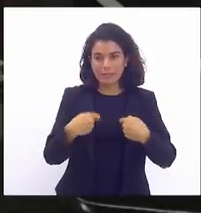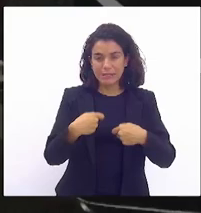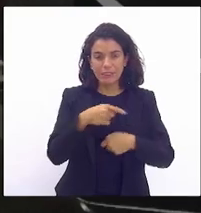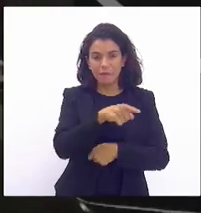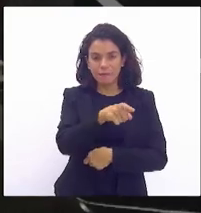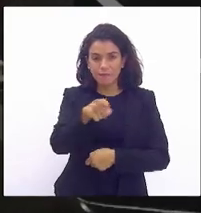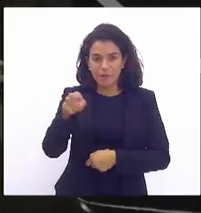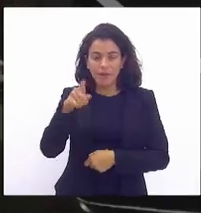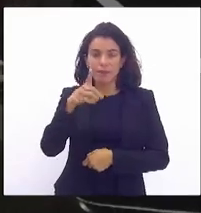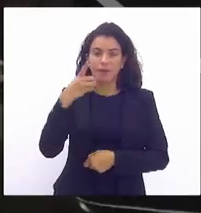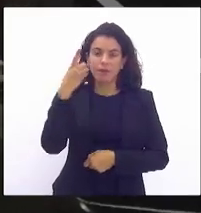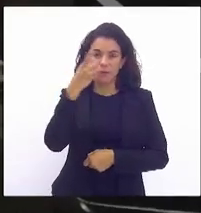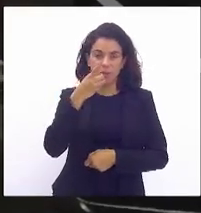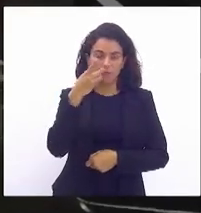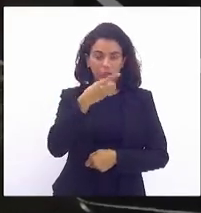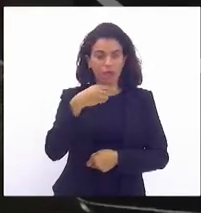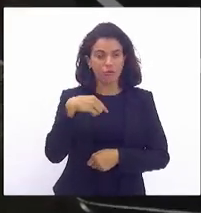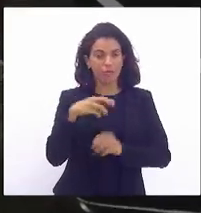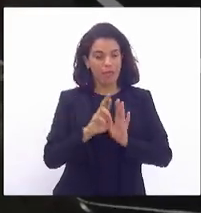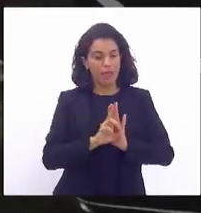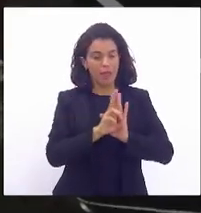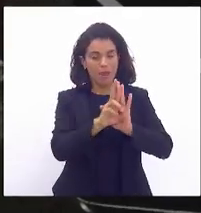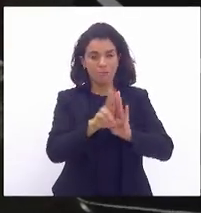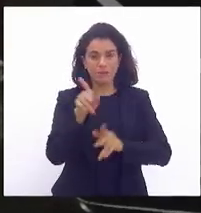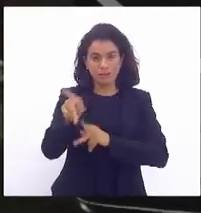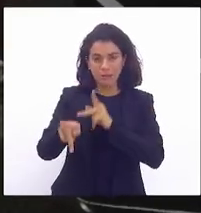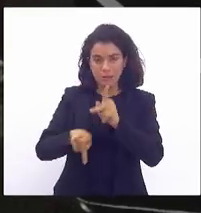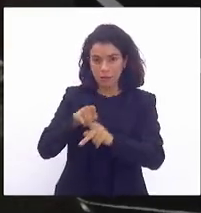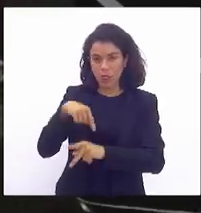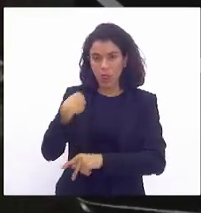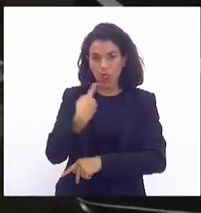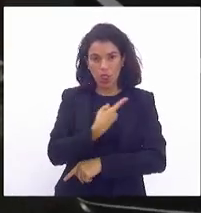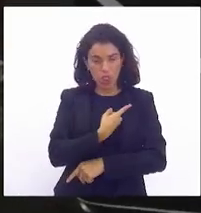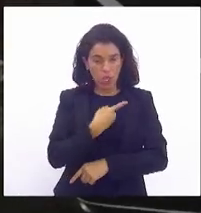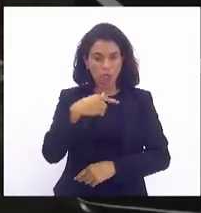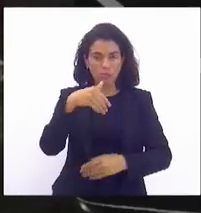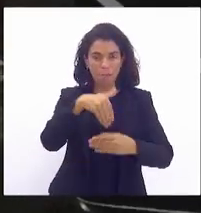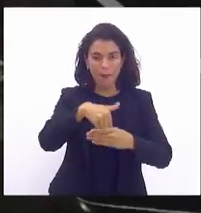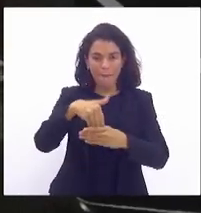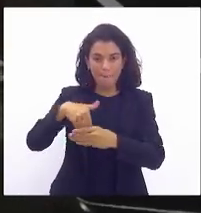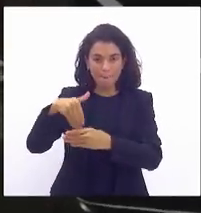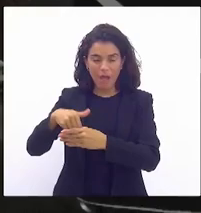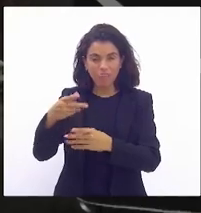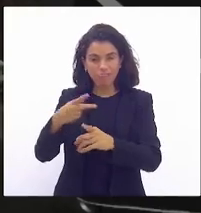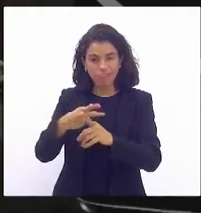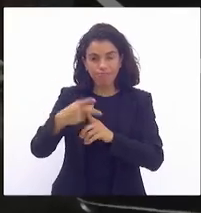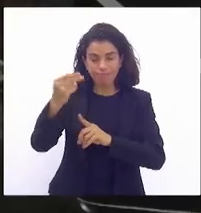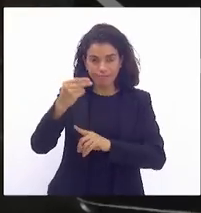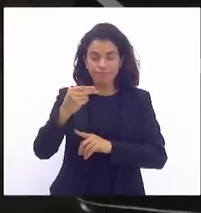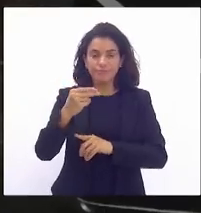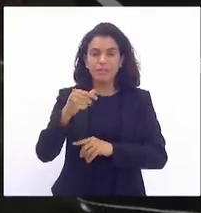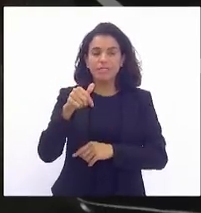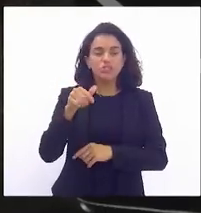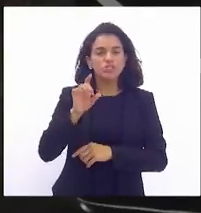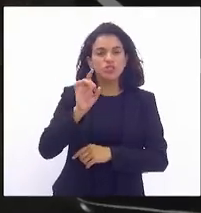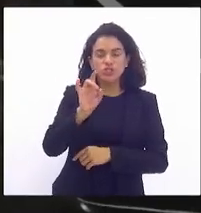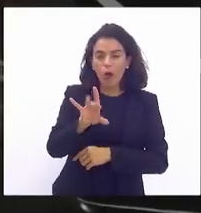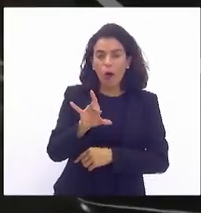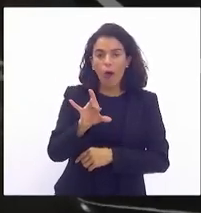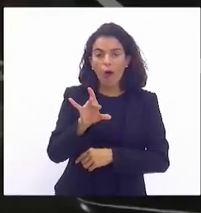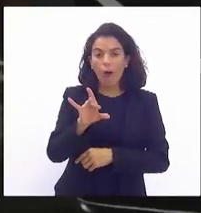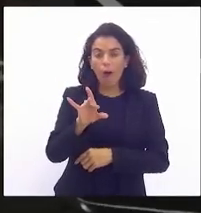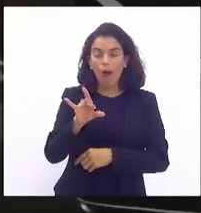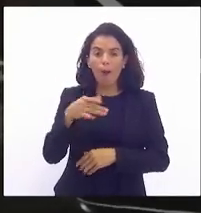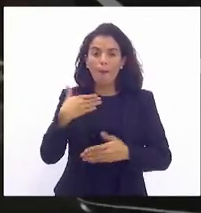vocês, deputados que nos representam, que nós elegemos, façam alguma coisa. E que isso aqui não fique só